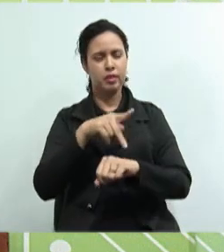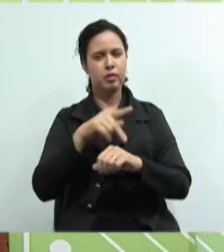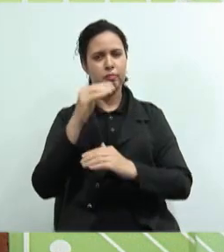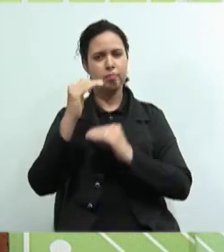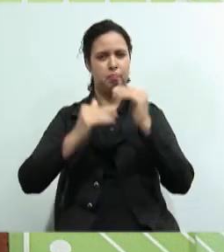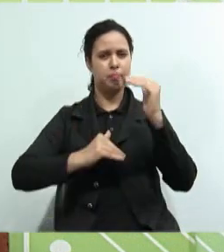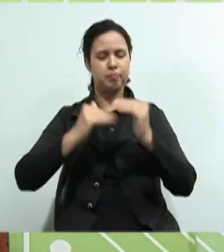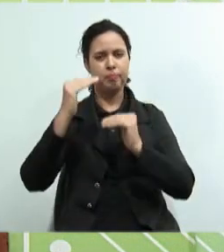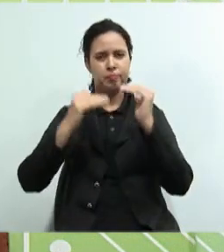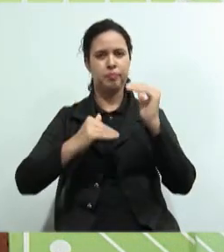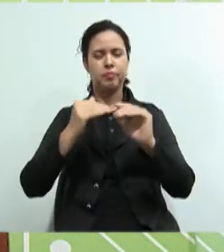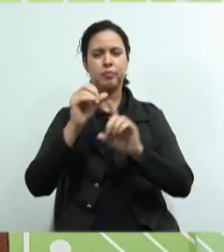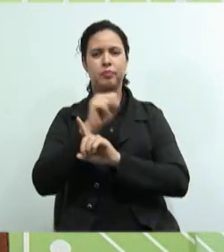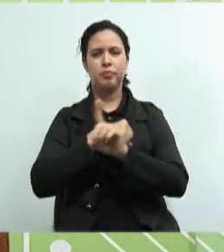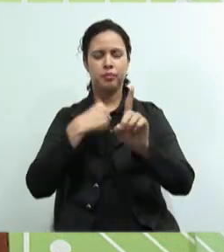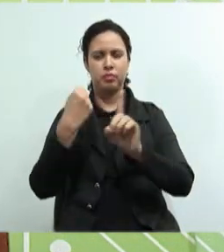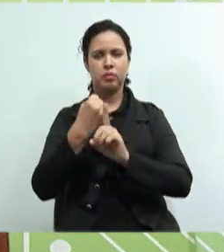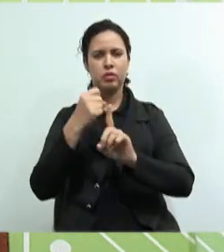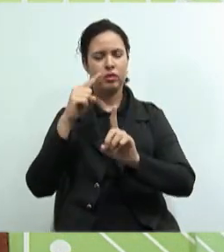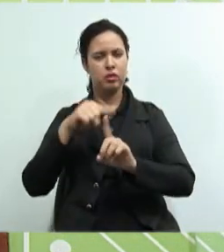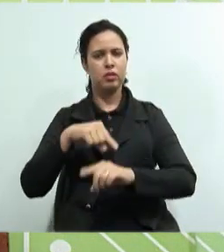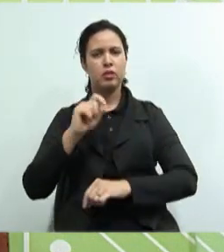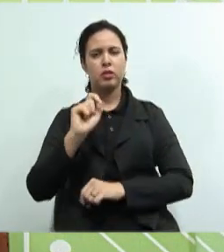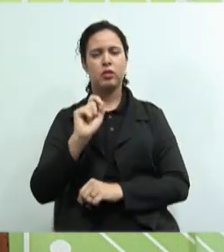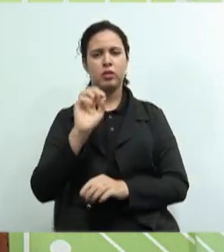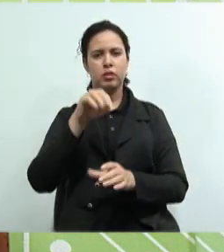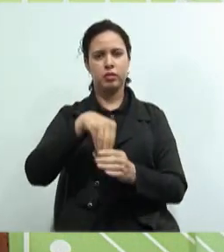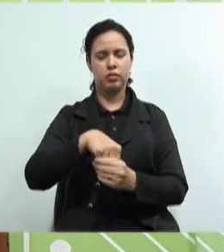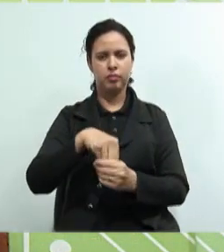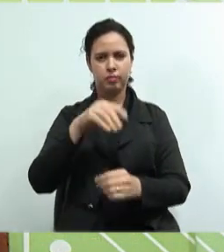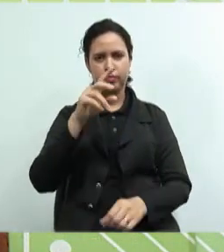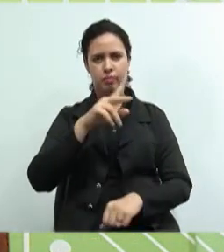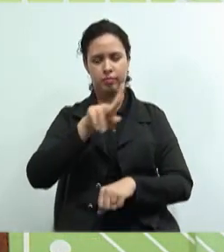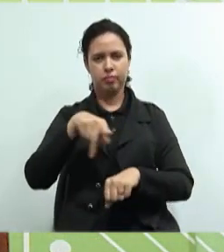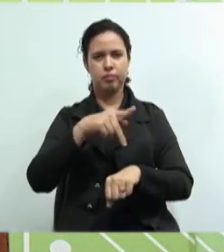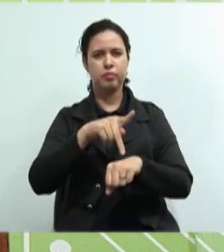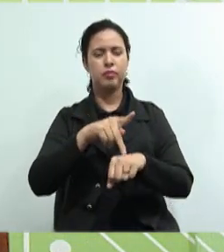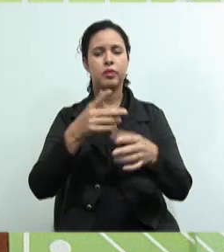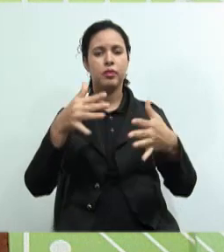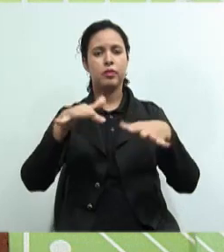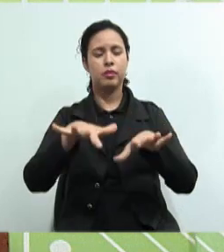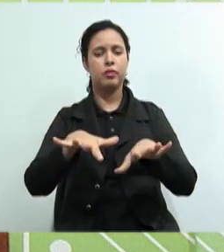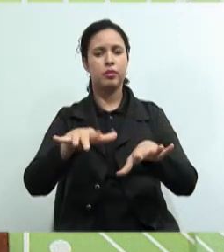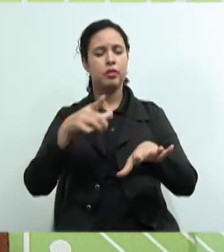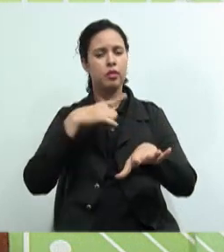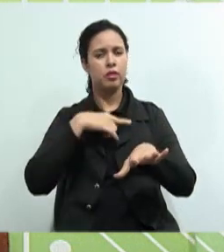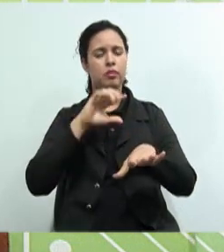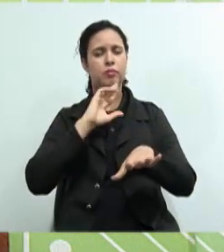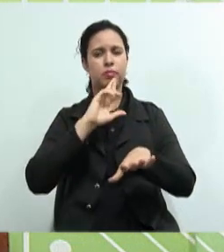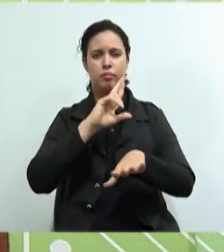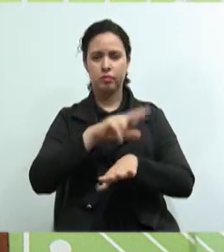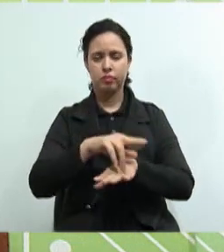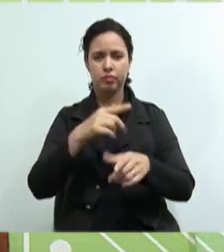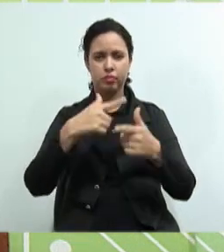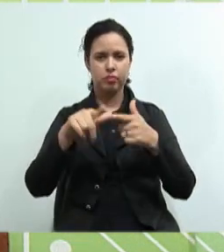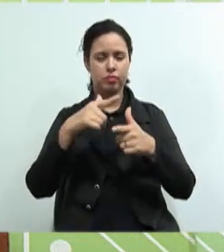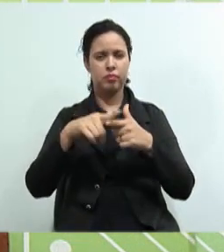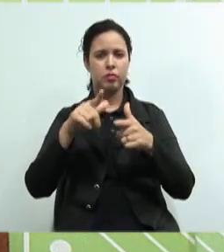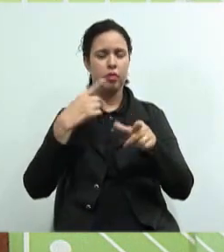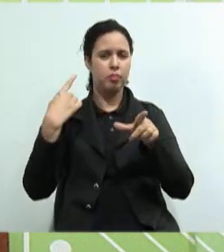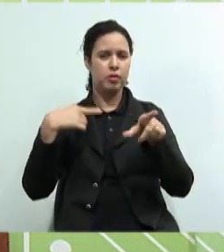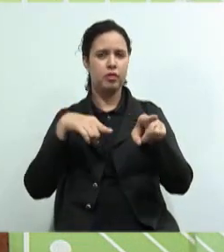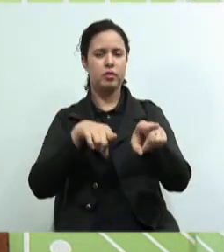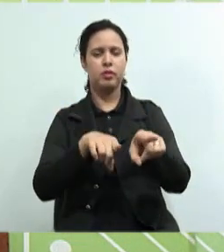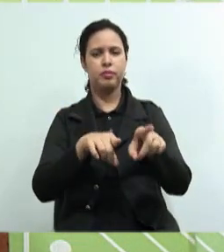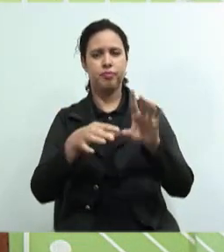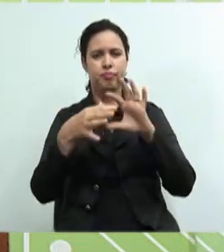social é um problema tão sério no nosso país e essa inclusão pode trazer tantas soluções para problemas que são paralelos, são ligados